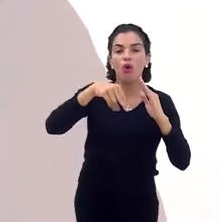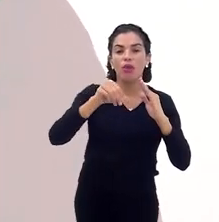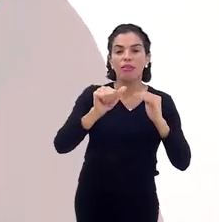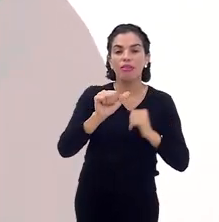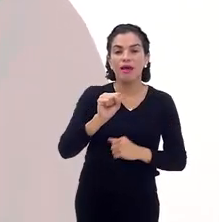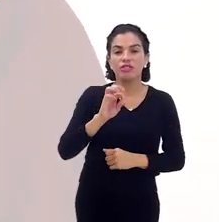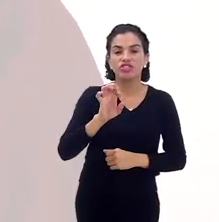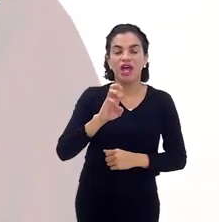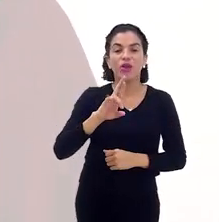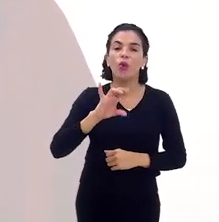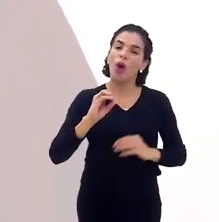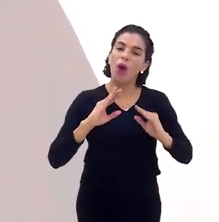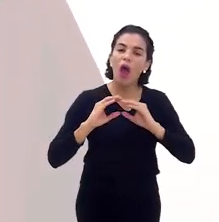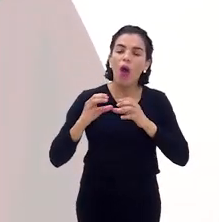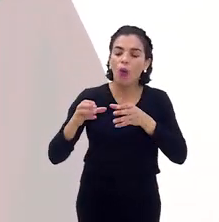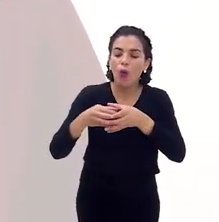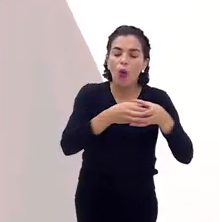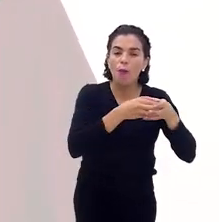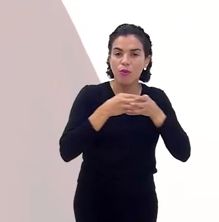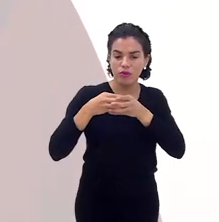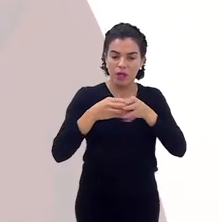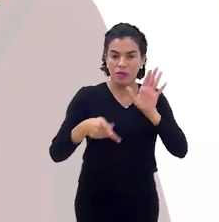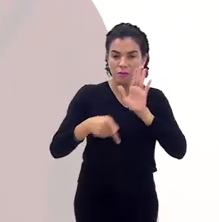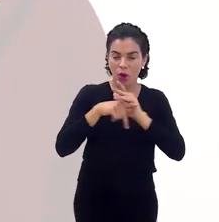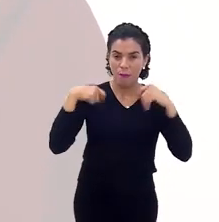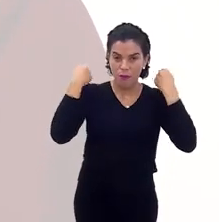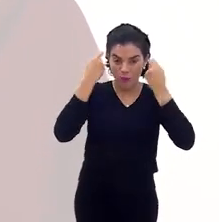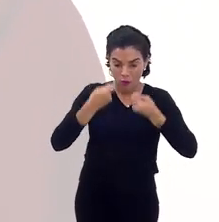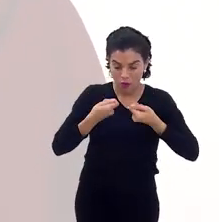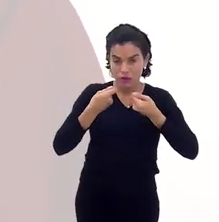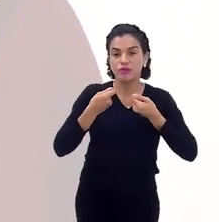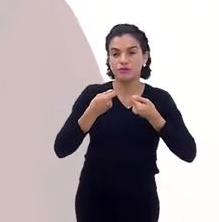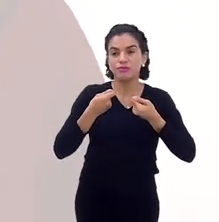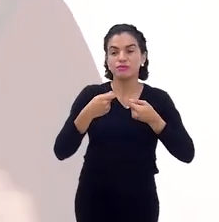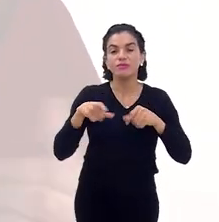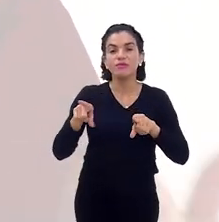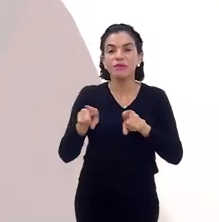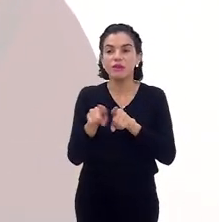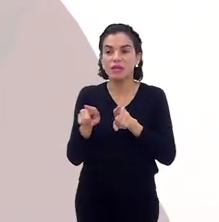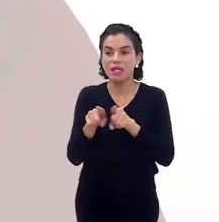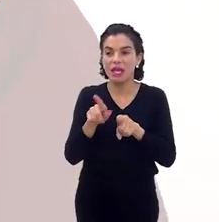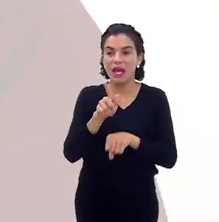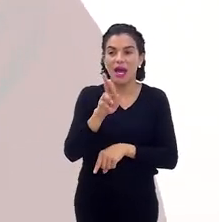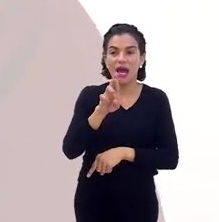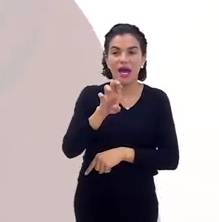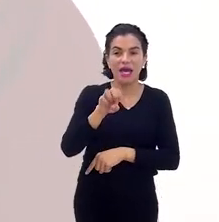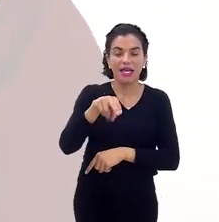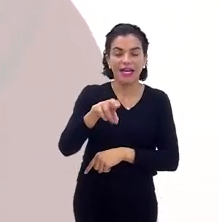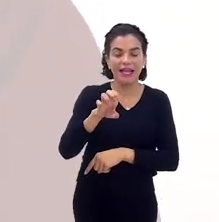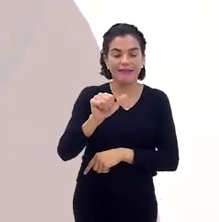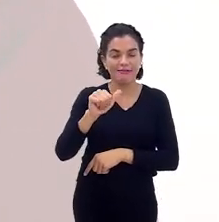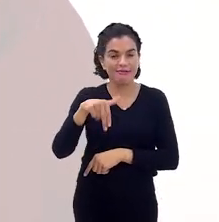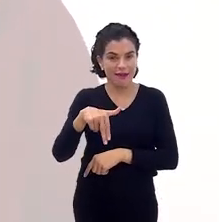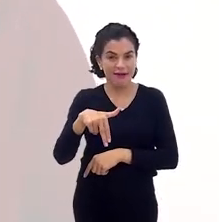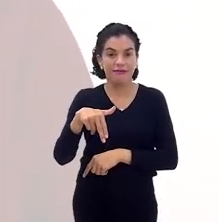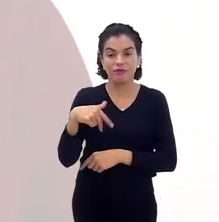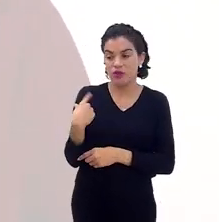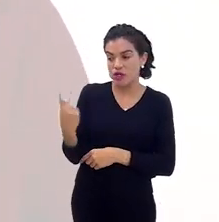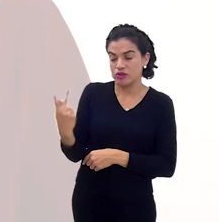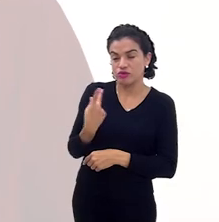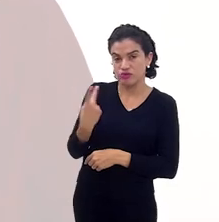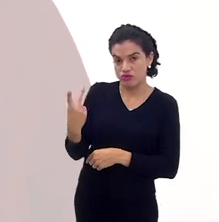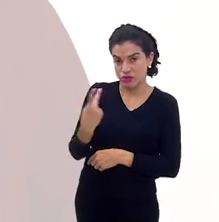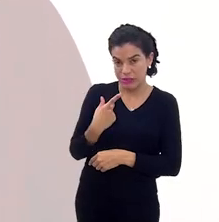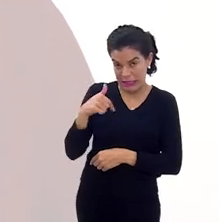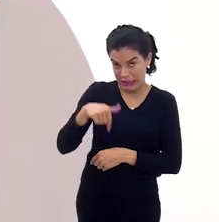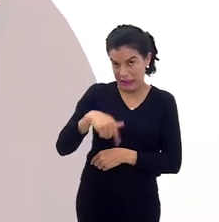né, numa comunidade. Aqui estamos eu, né, Tenzin Nandro, e tem a Venerável Tenzin Kunsan, que estamos